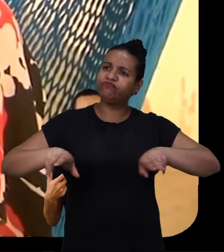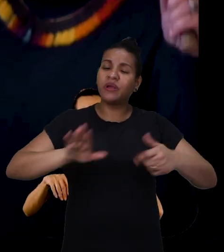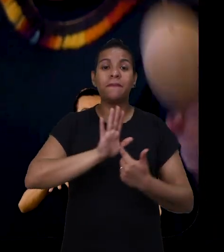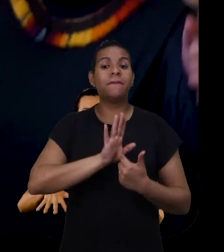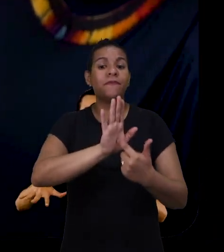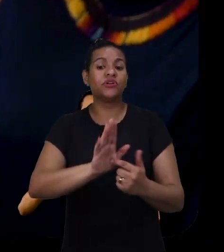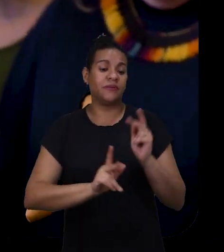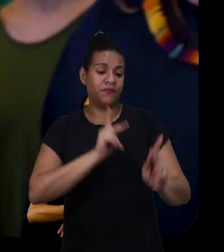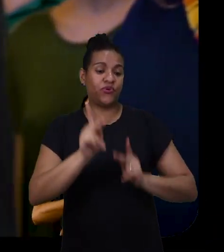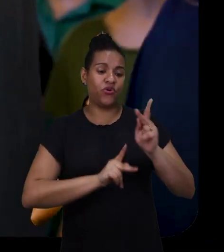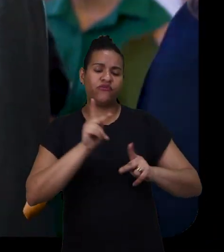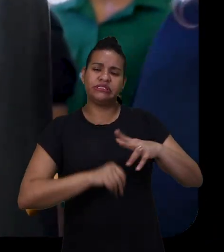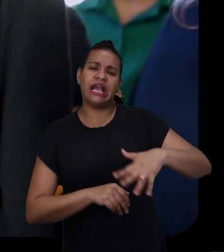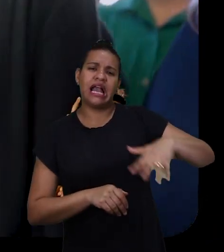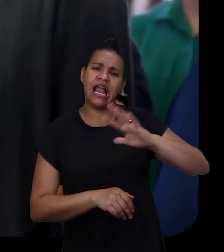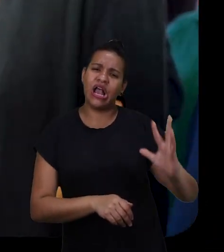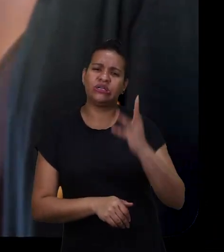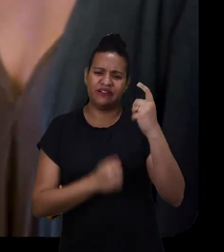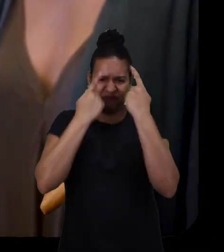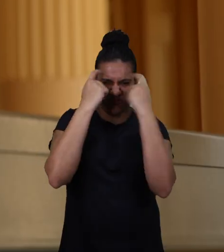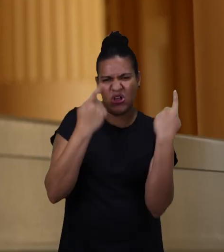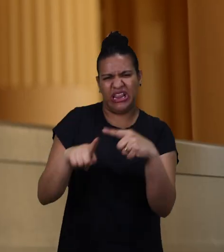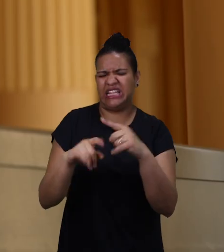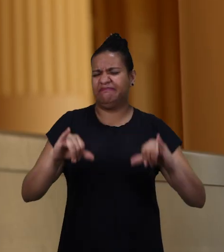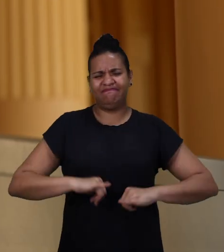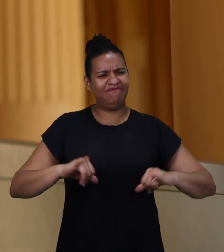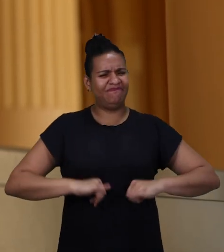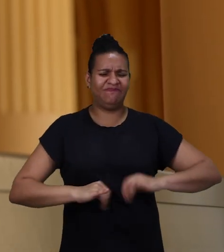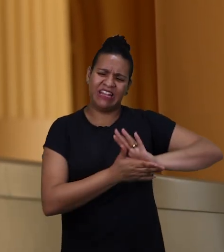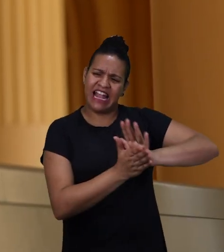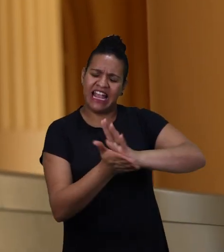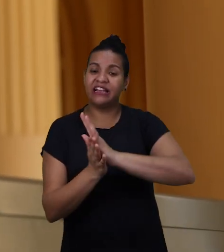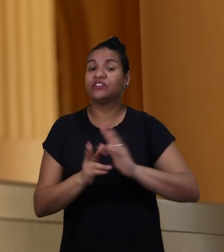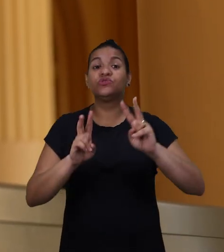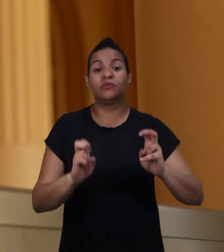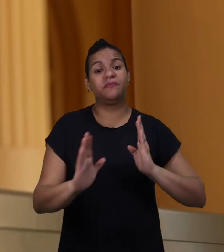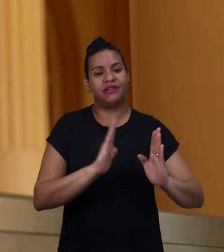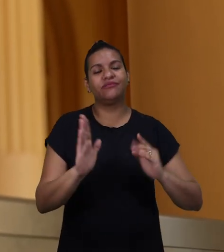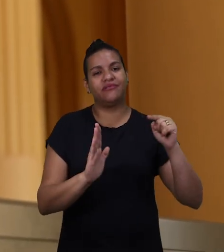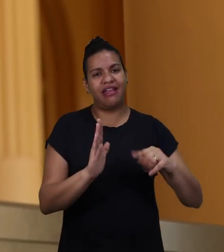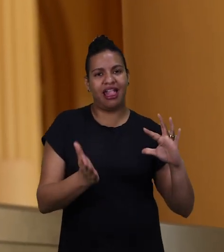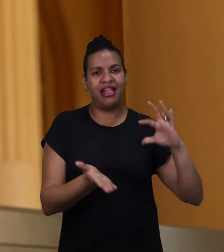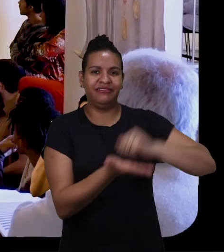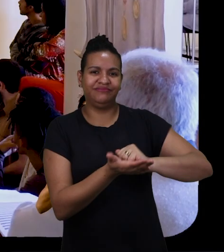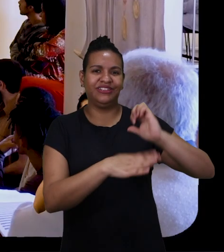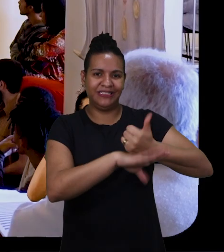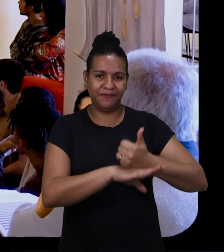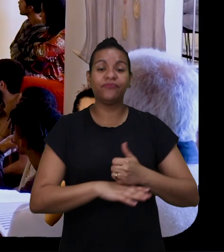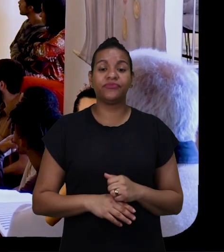gente tem a voz de populações que sofreram violência durante esse processo de